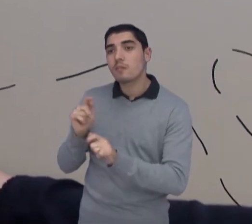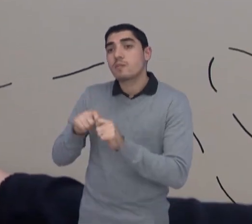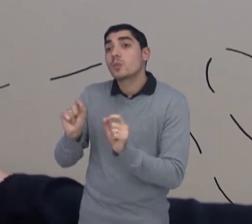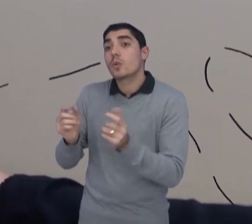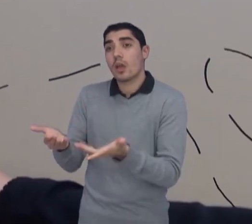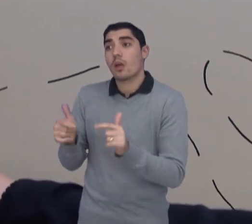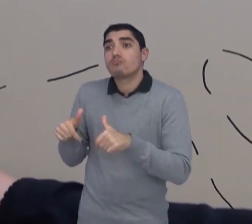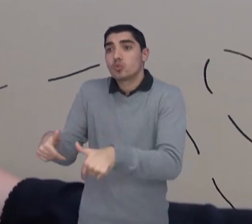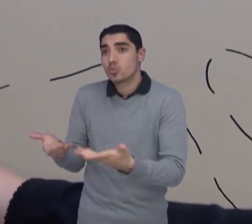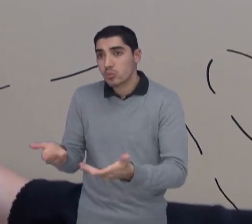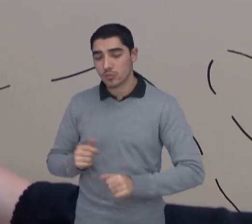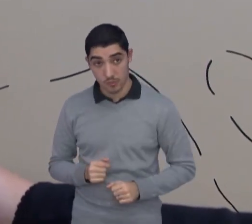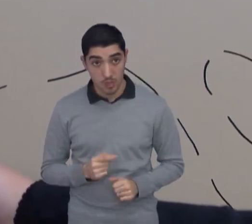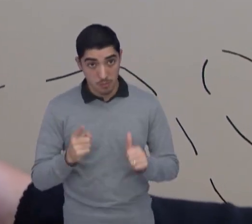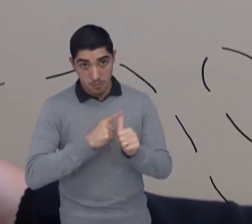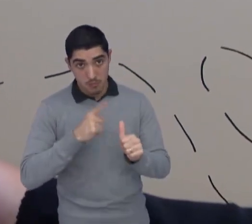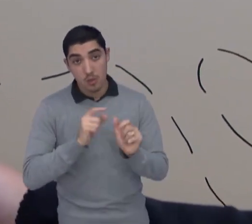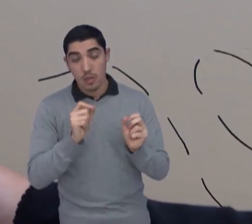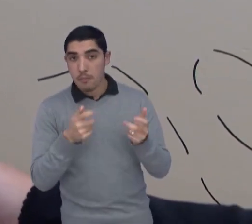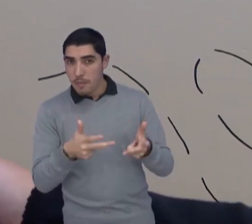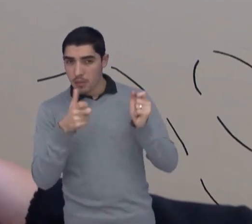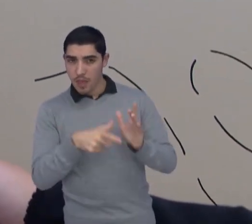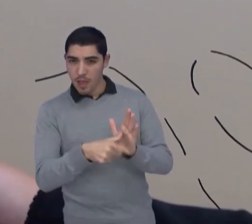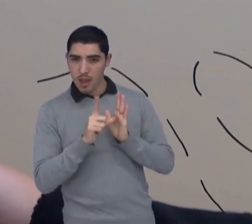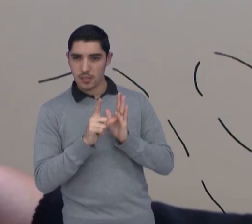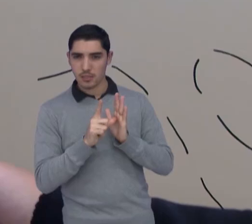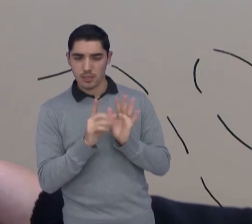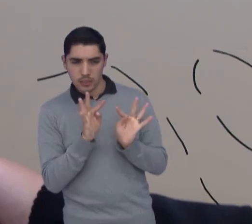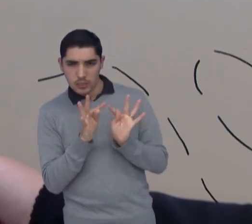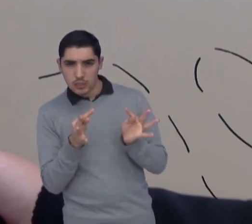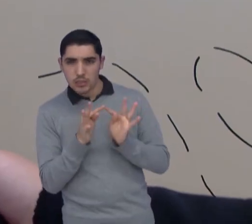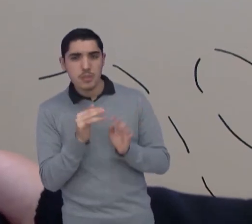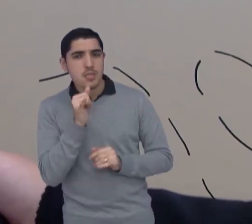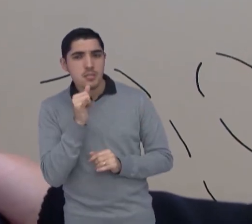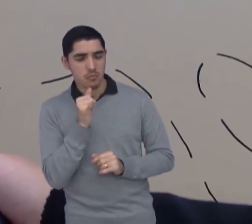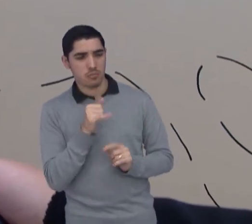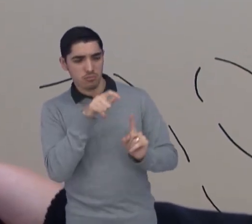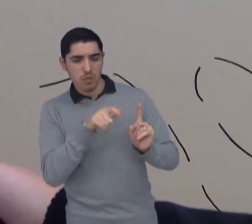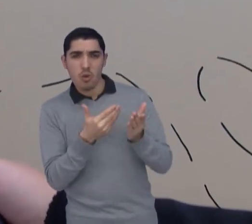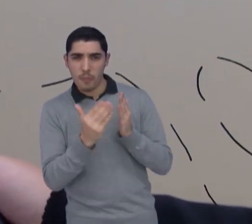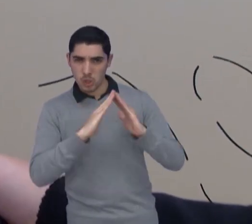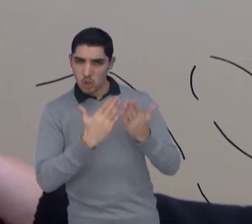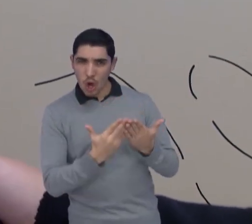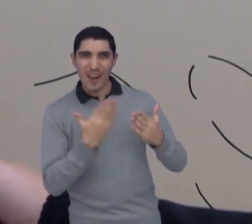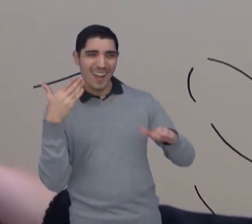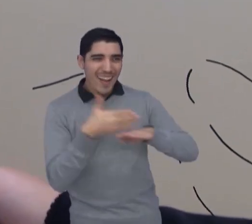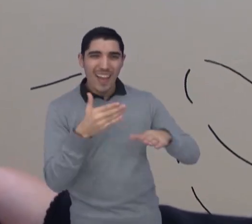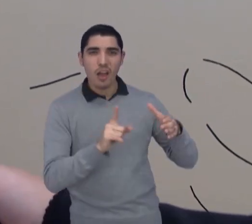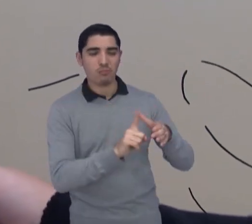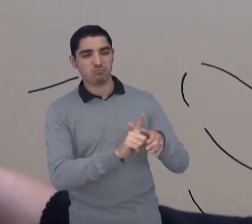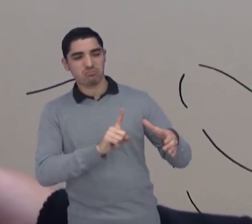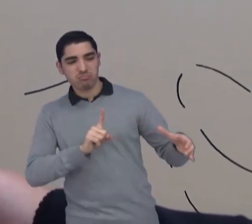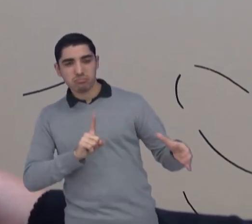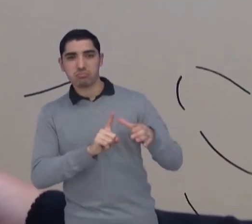coisa, a gente tem que perceber algo bem sutil. Então, assim, um pouco mais de reclusão na escola, nota um pouco